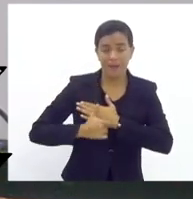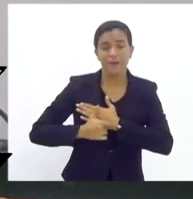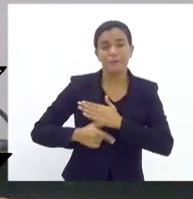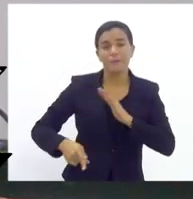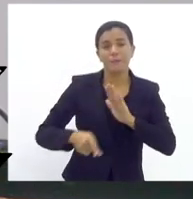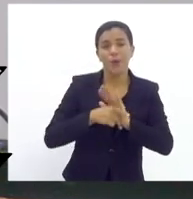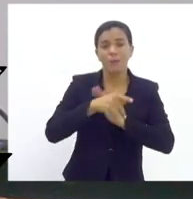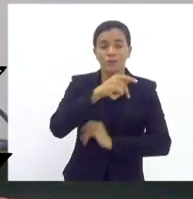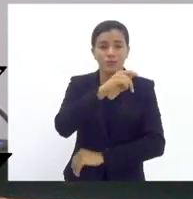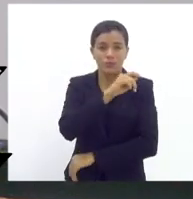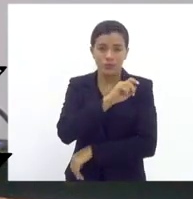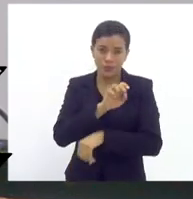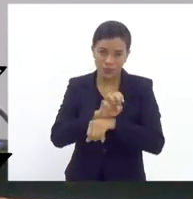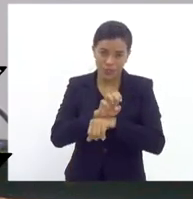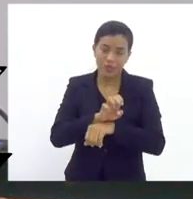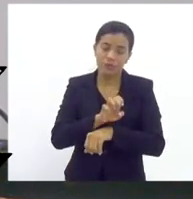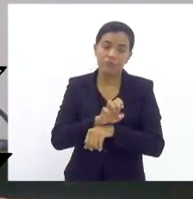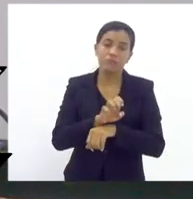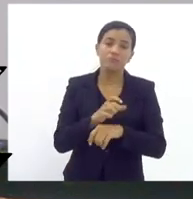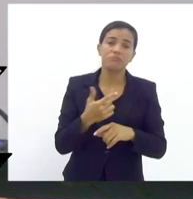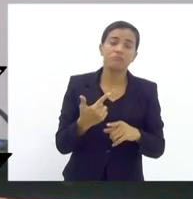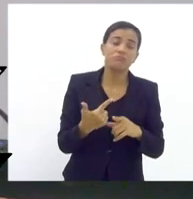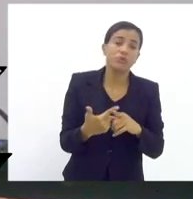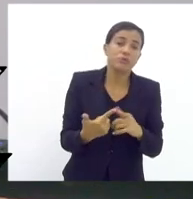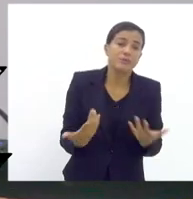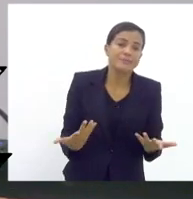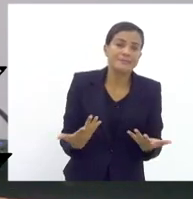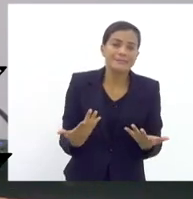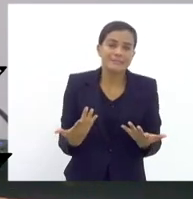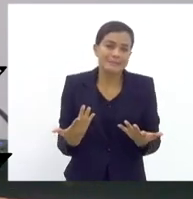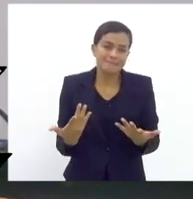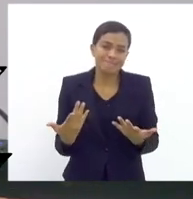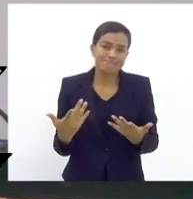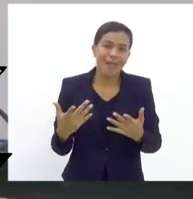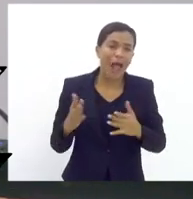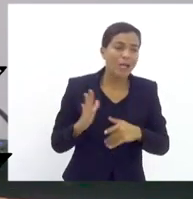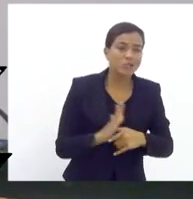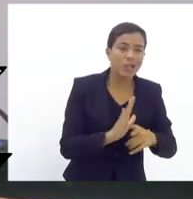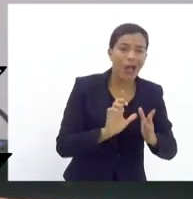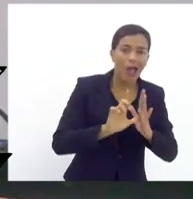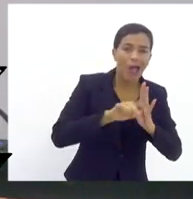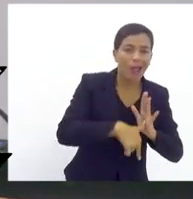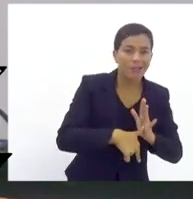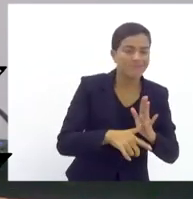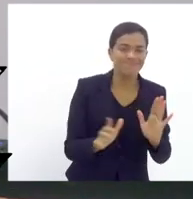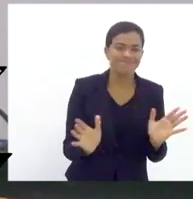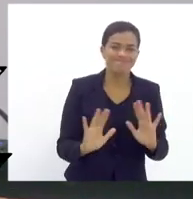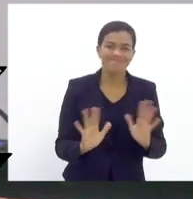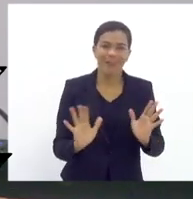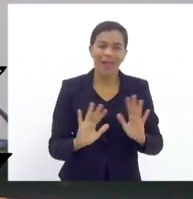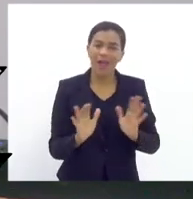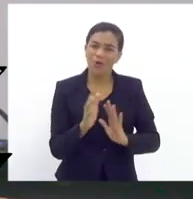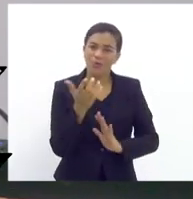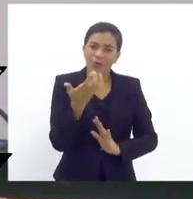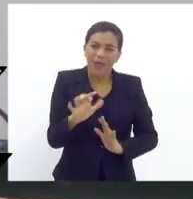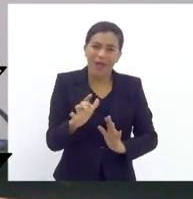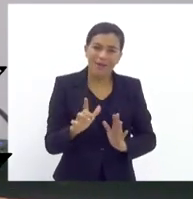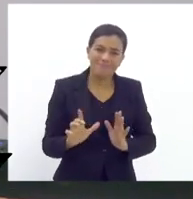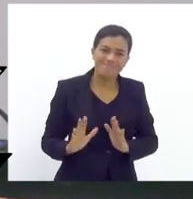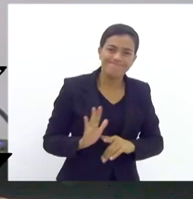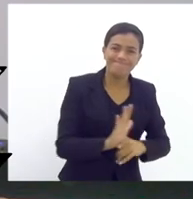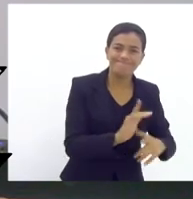nosso Estado porque a gente não precisa mais chegar tarde demais a gente não quer chegar tarde demais